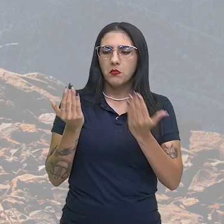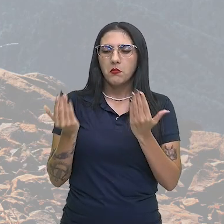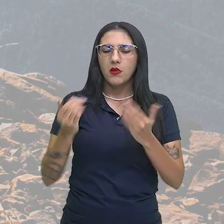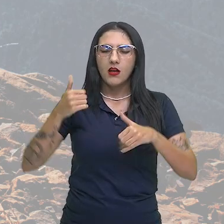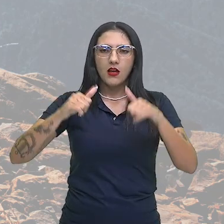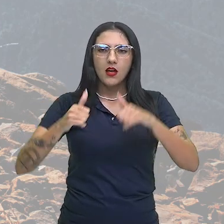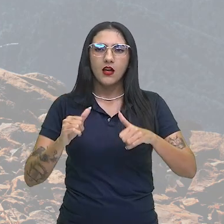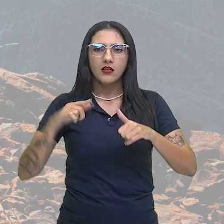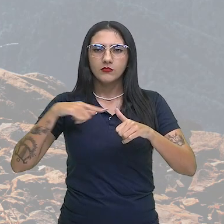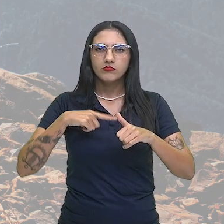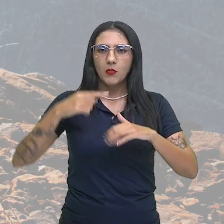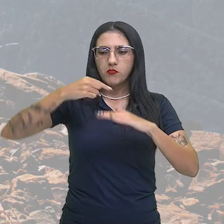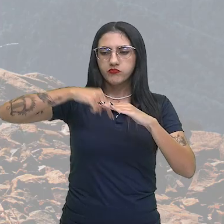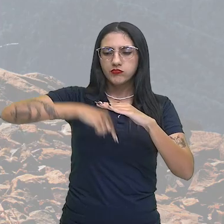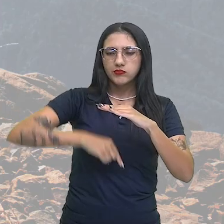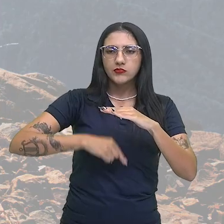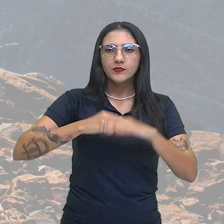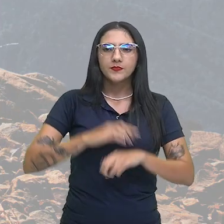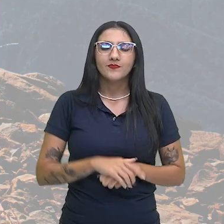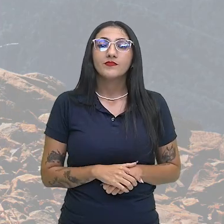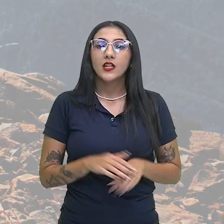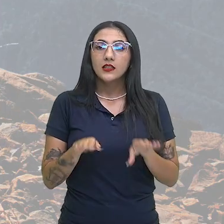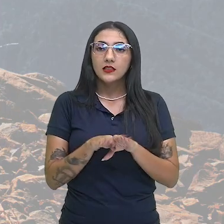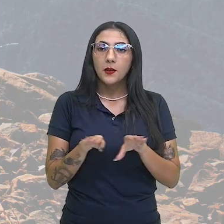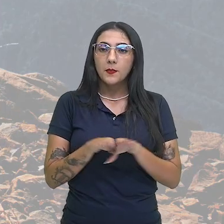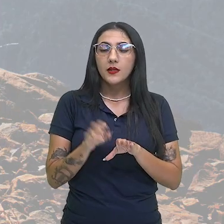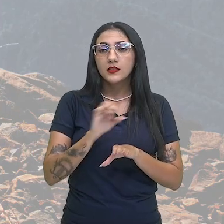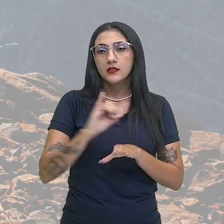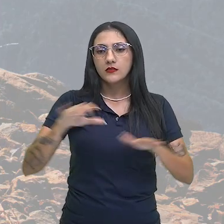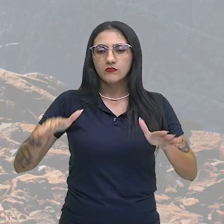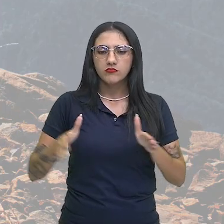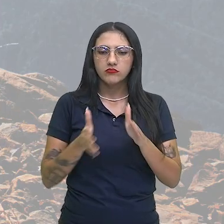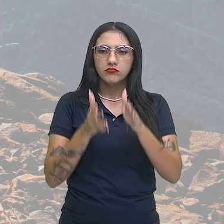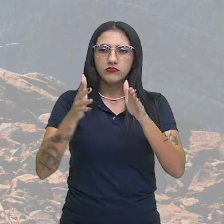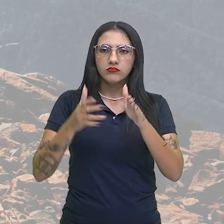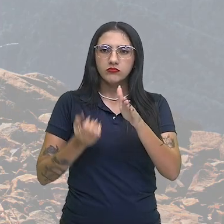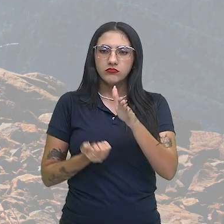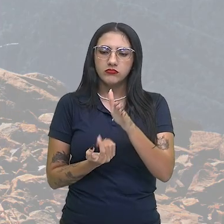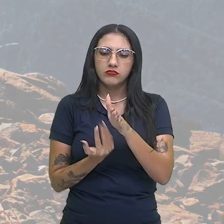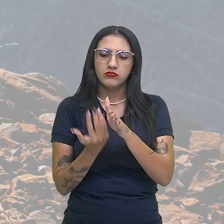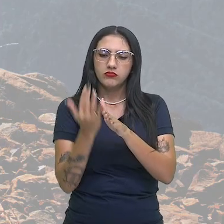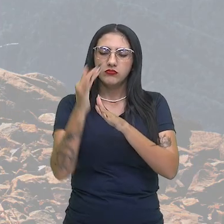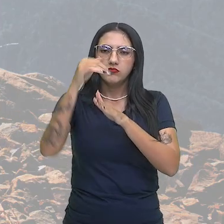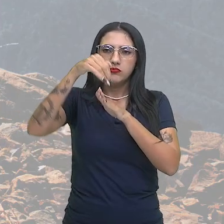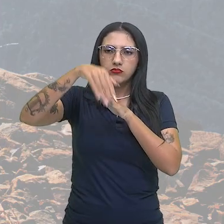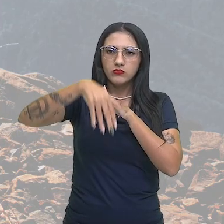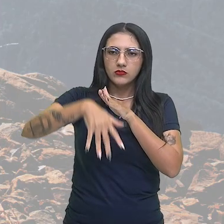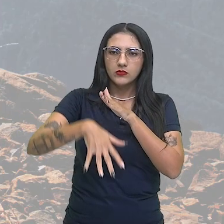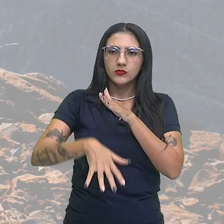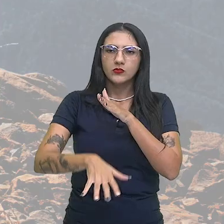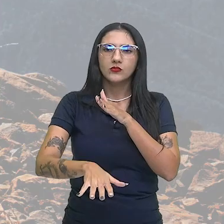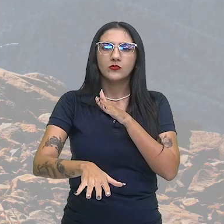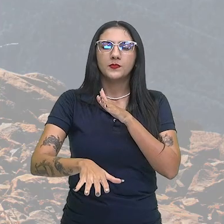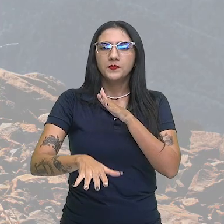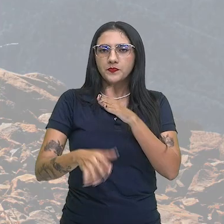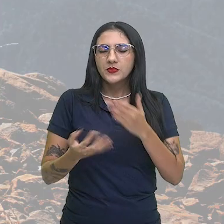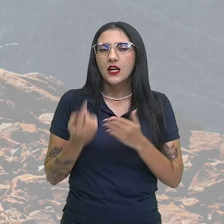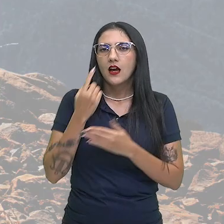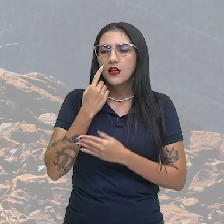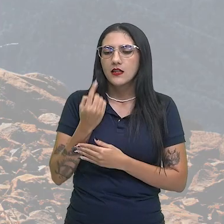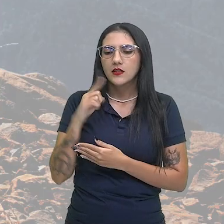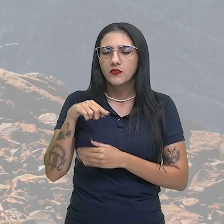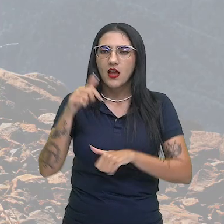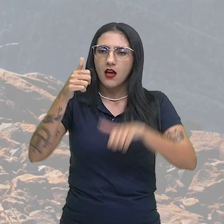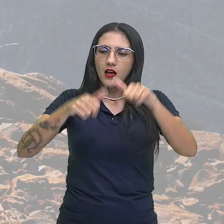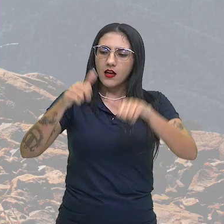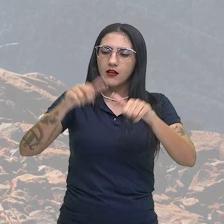chegam lá do canto e também quando os vulcões expelem magma para fora. Aí os cientistas conseguem ver a composição